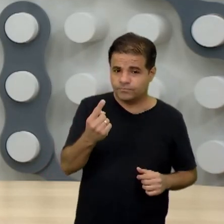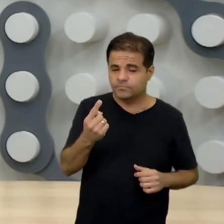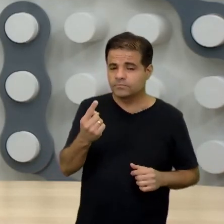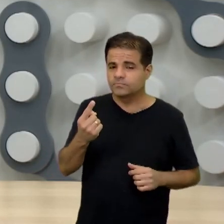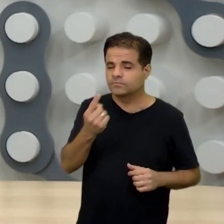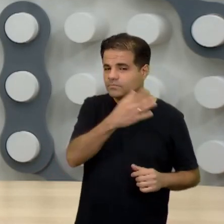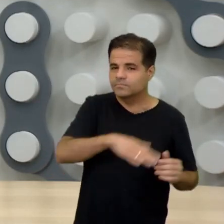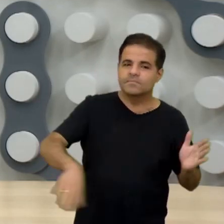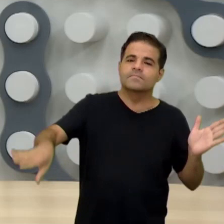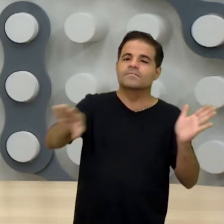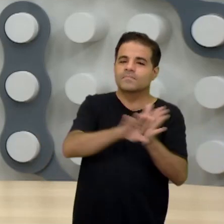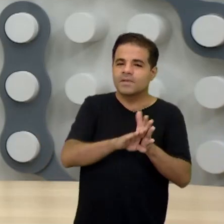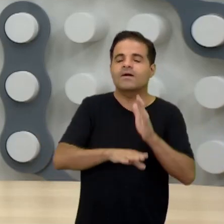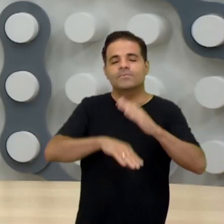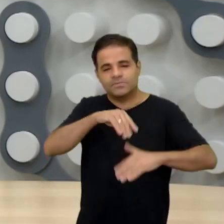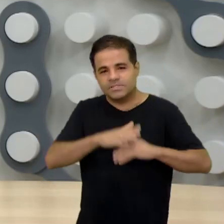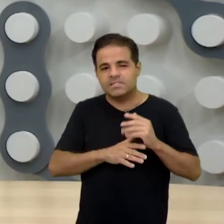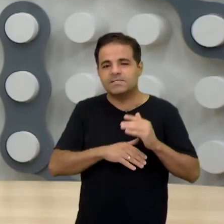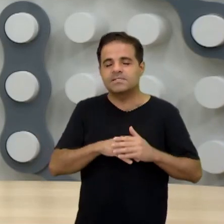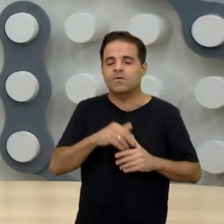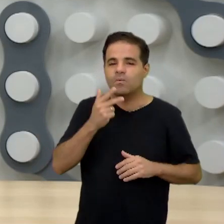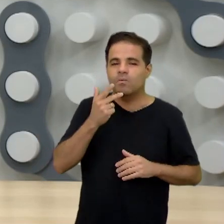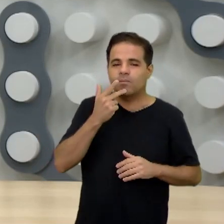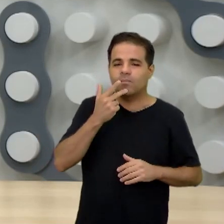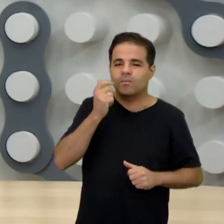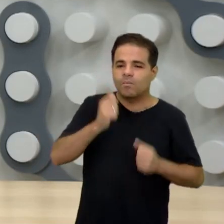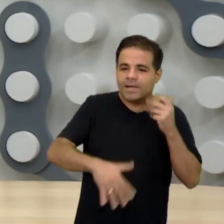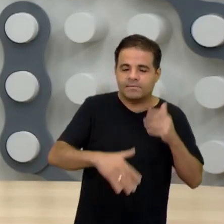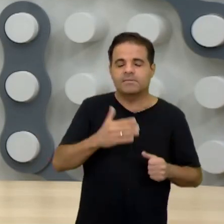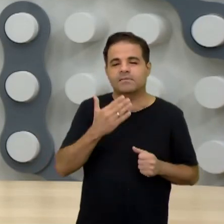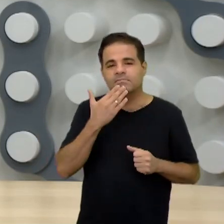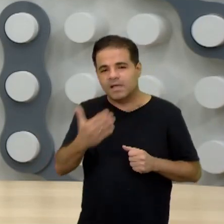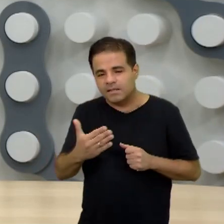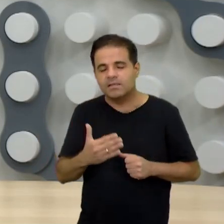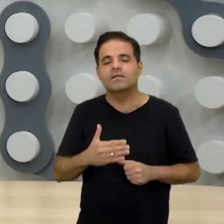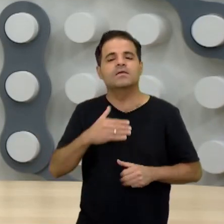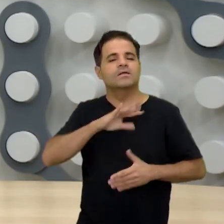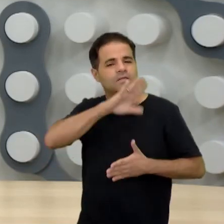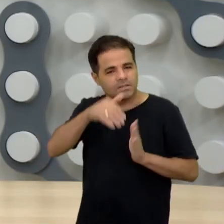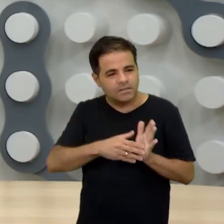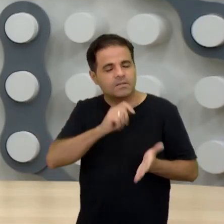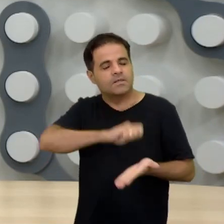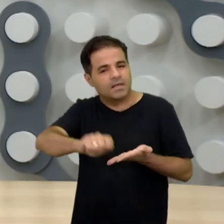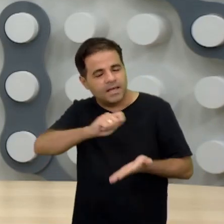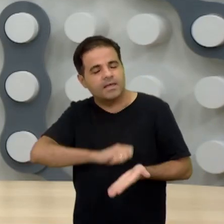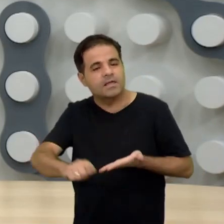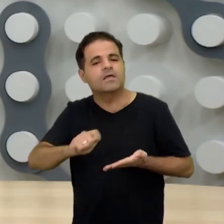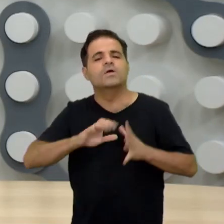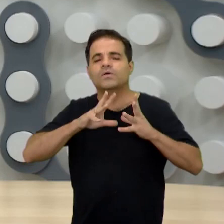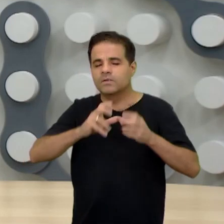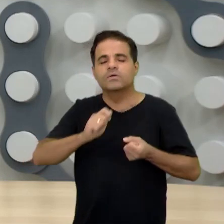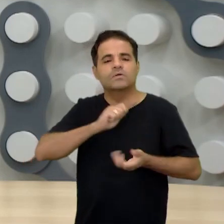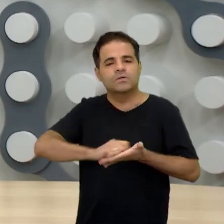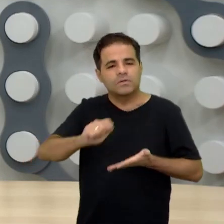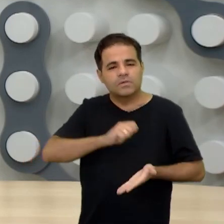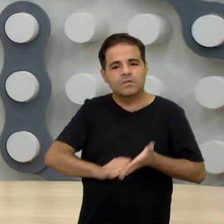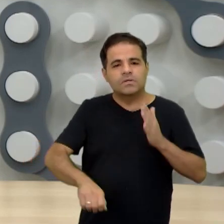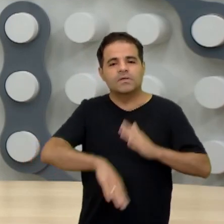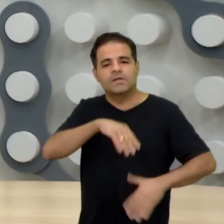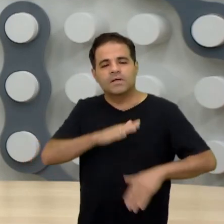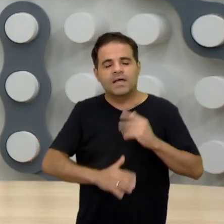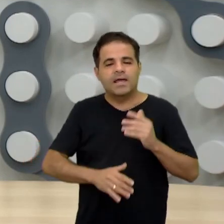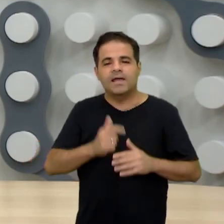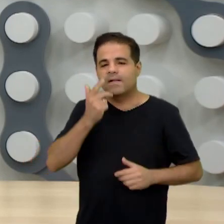da sistematização, em algum momento a gente vai pedir, retome as anotações que você fez, para você avaliar o